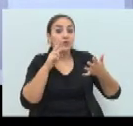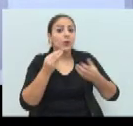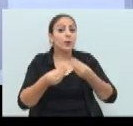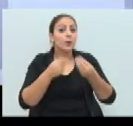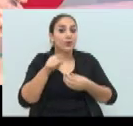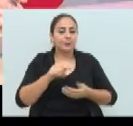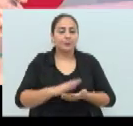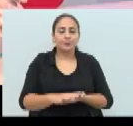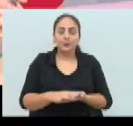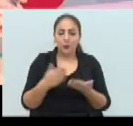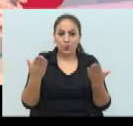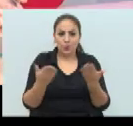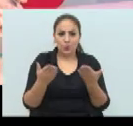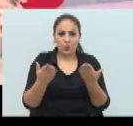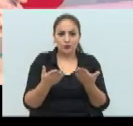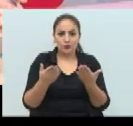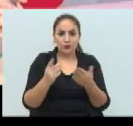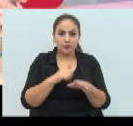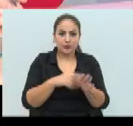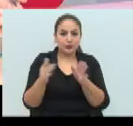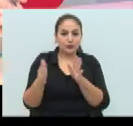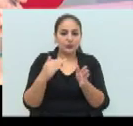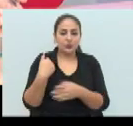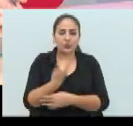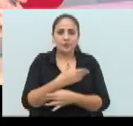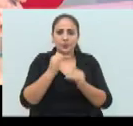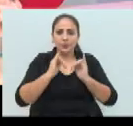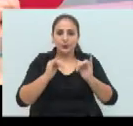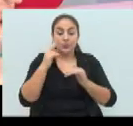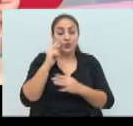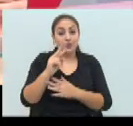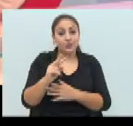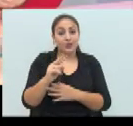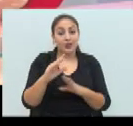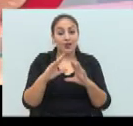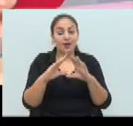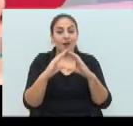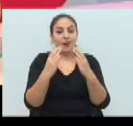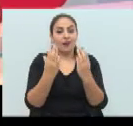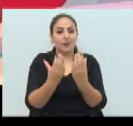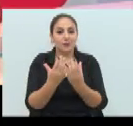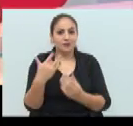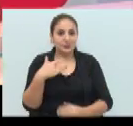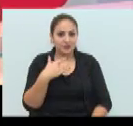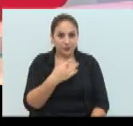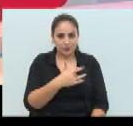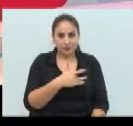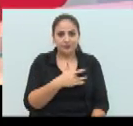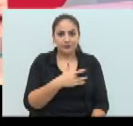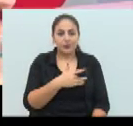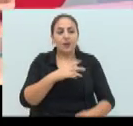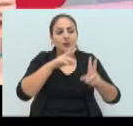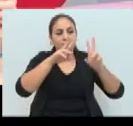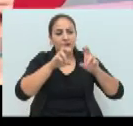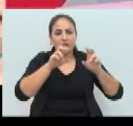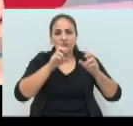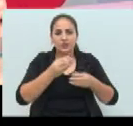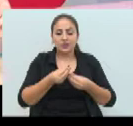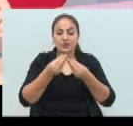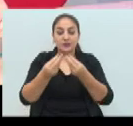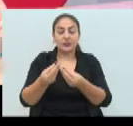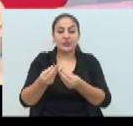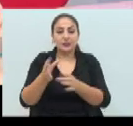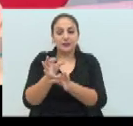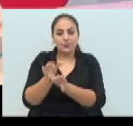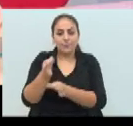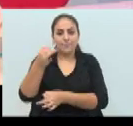toda essa situação. E ainda hoje, durante a nossa programação, você assiste ao Câmara Saúde. Em pauta, a doação e o